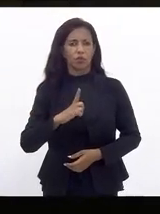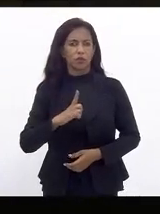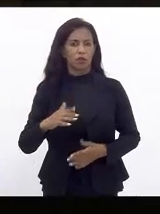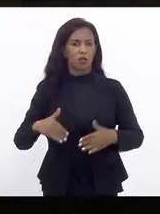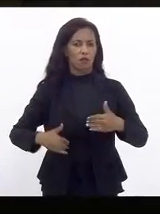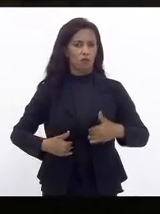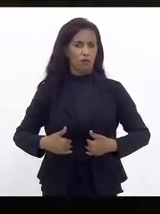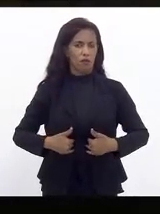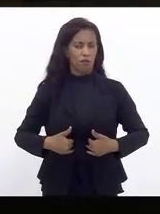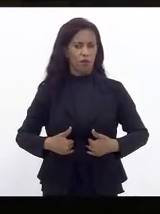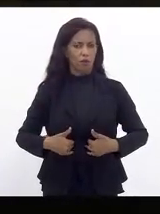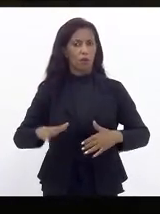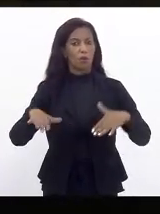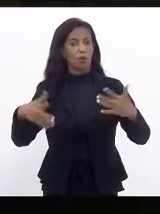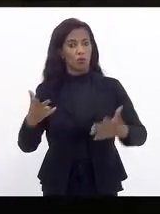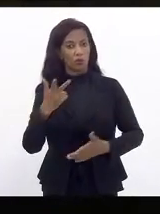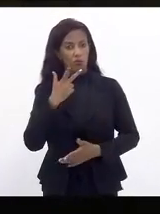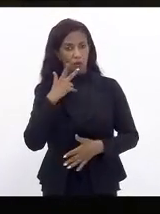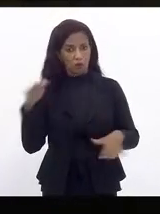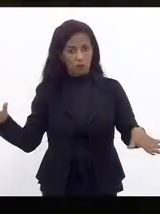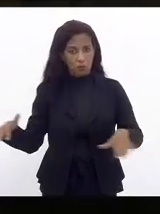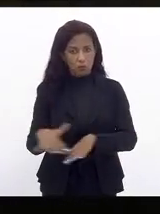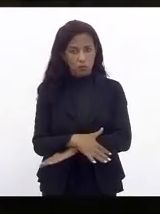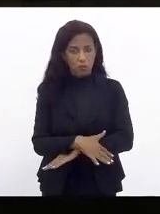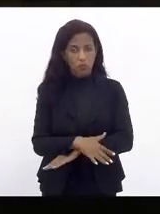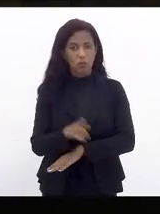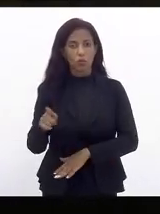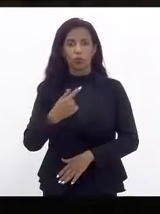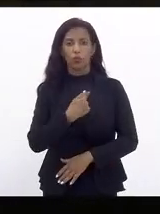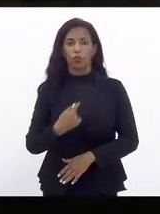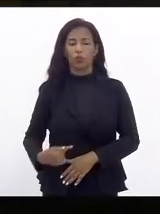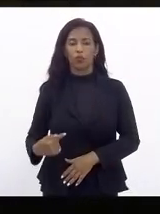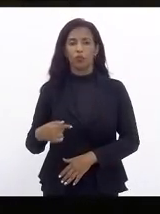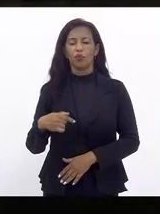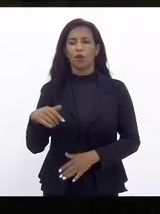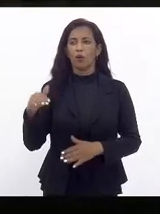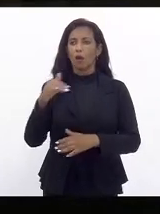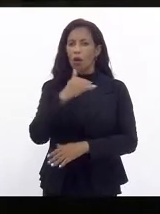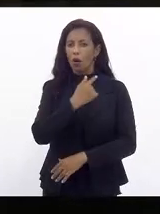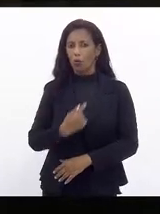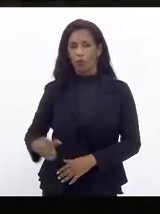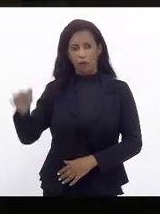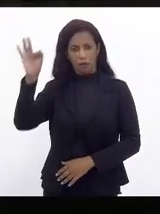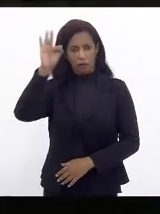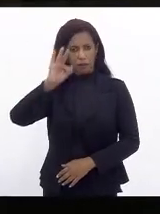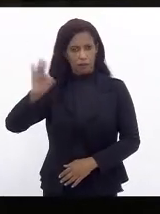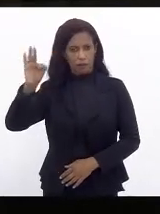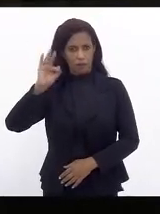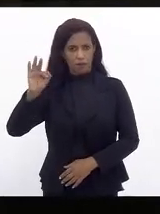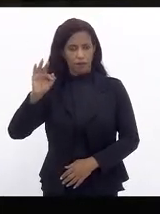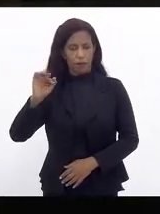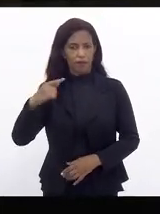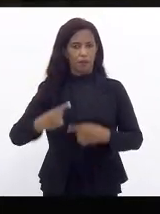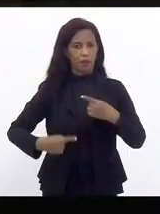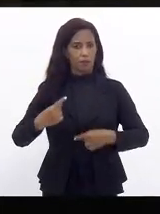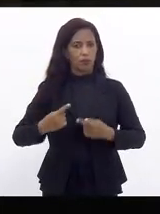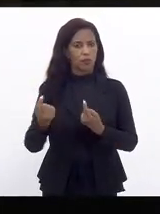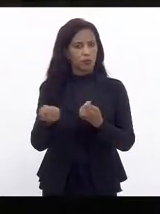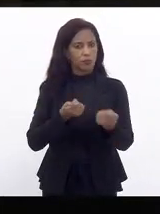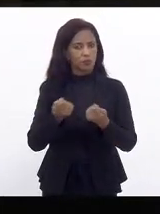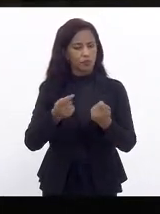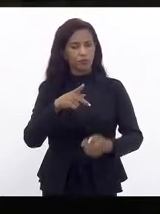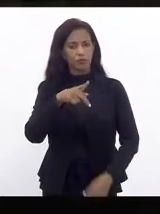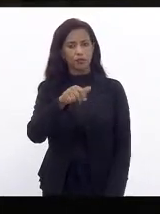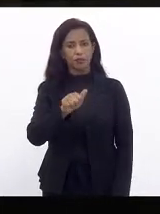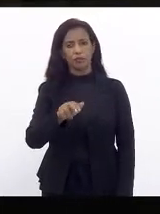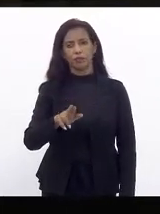estamos falando que essa submissão do governo do estado ao governo federal pela política econômica de Paulo